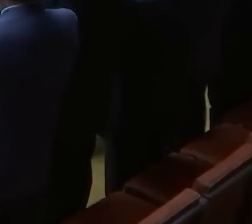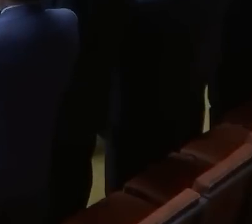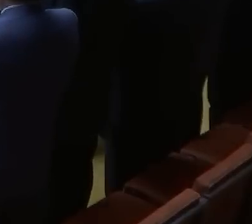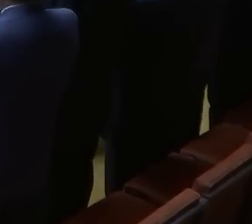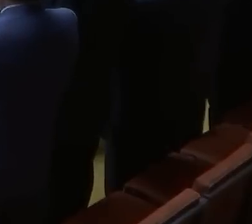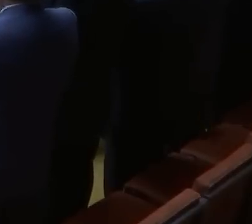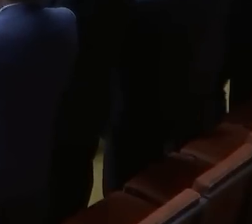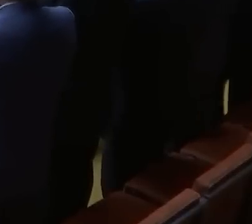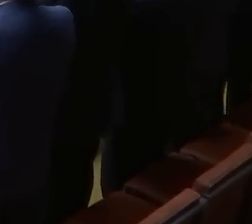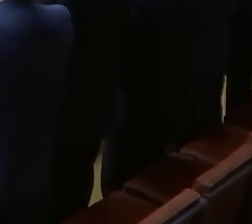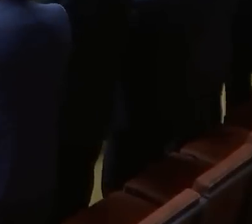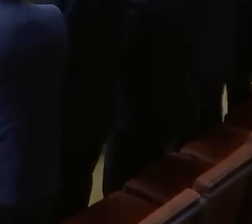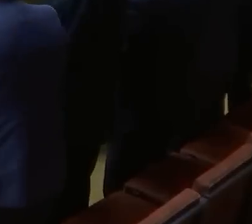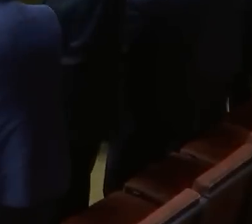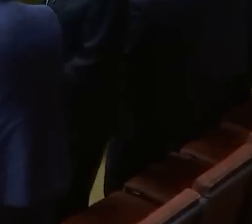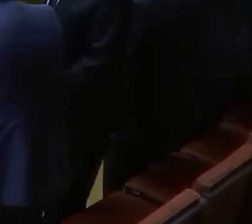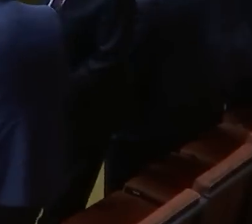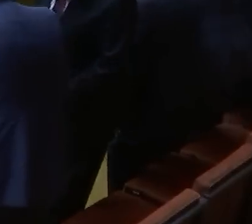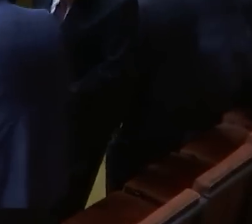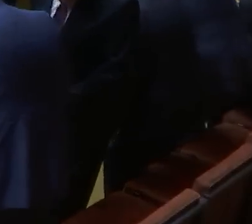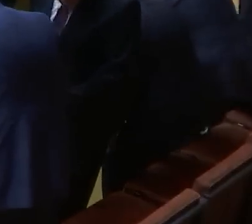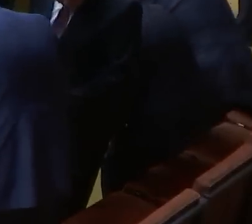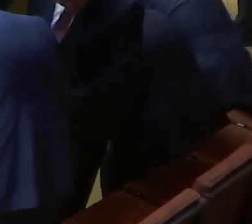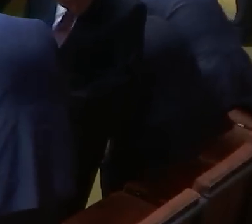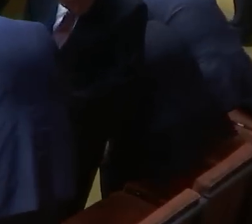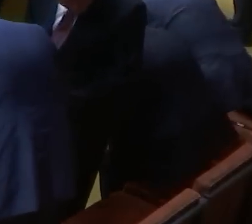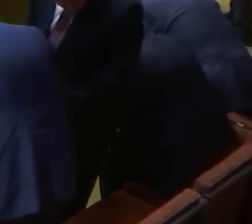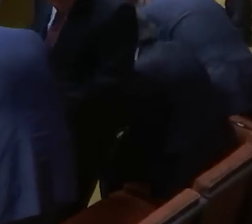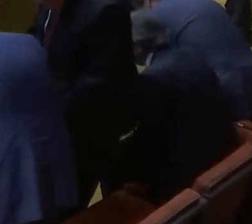Obrigada, podemos nos sentar.